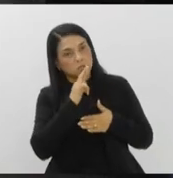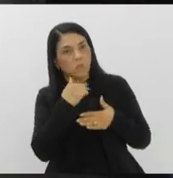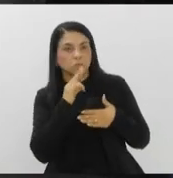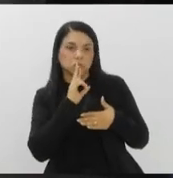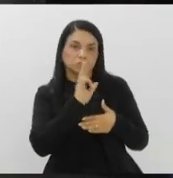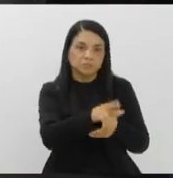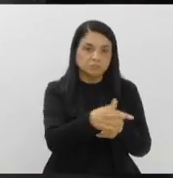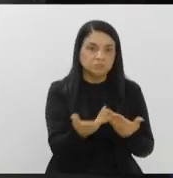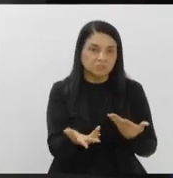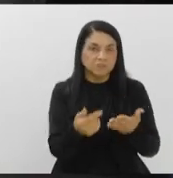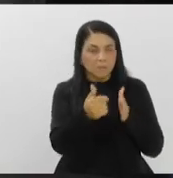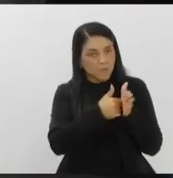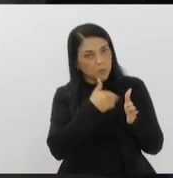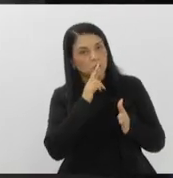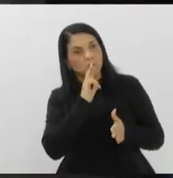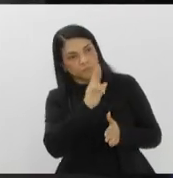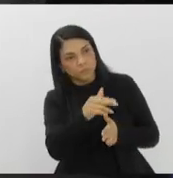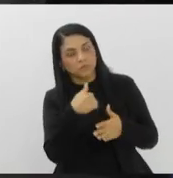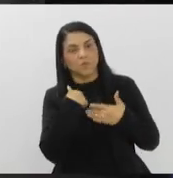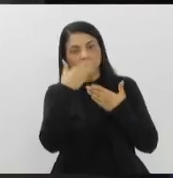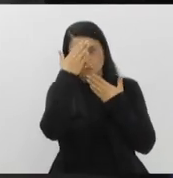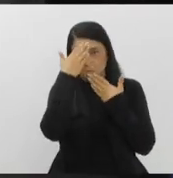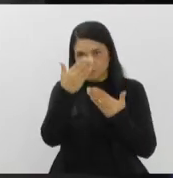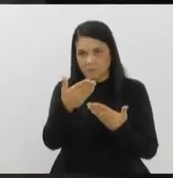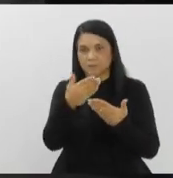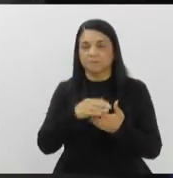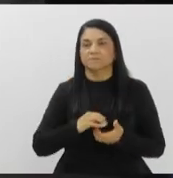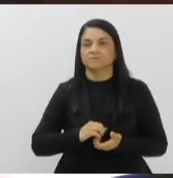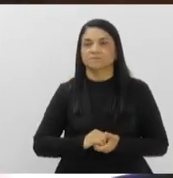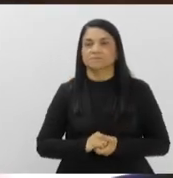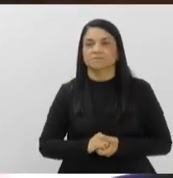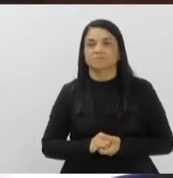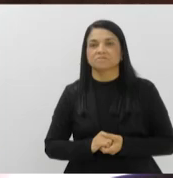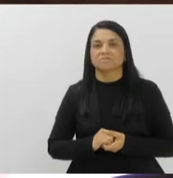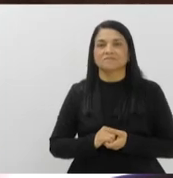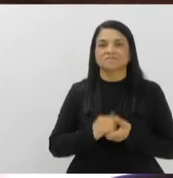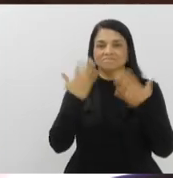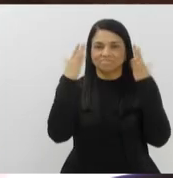ajuda aí dos meus colegas. Obrigada, tá? Boa tarde.